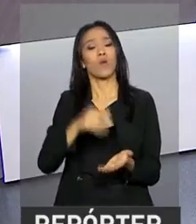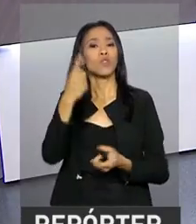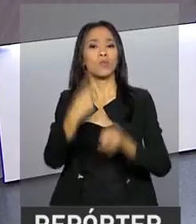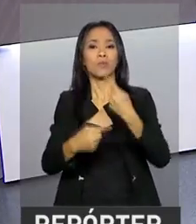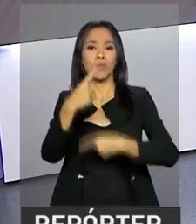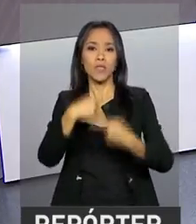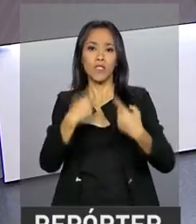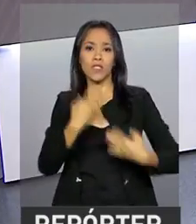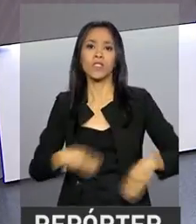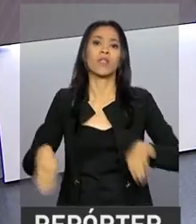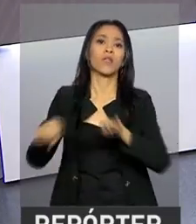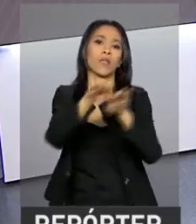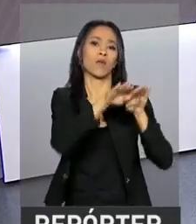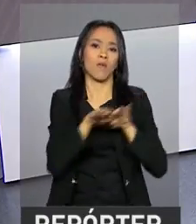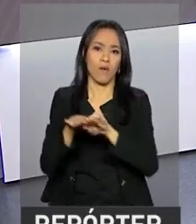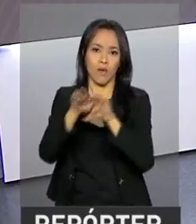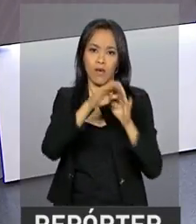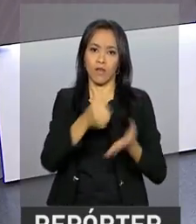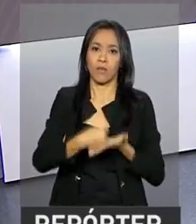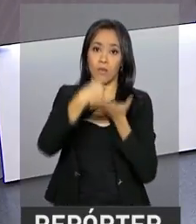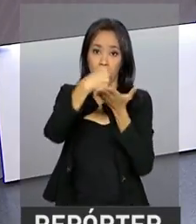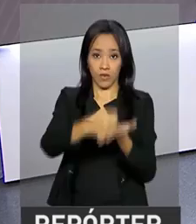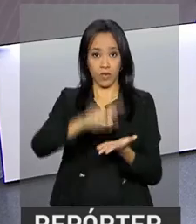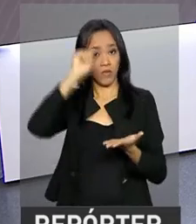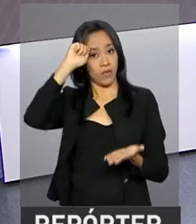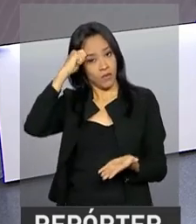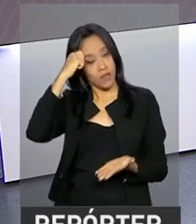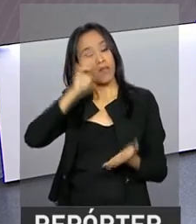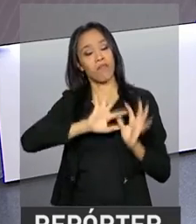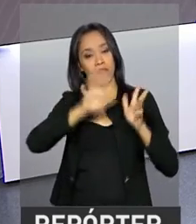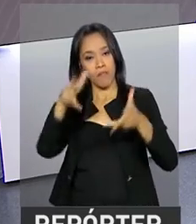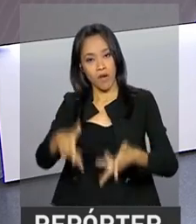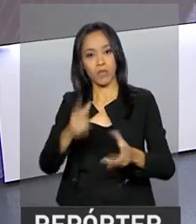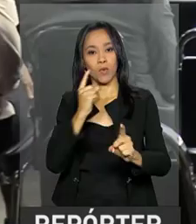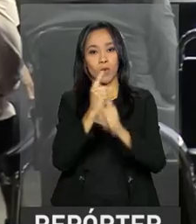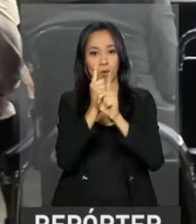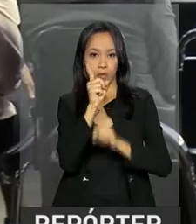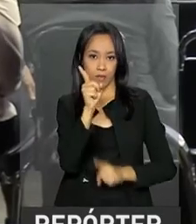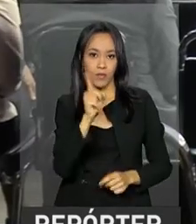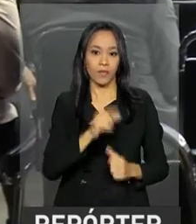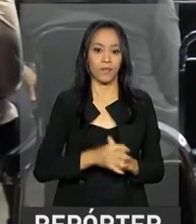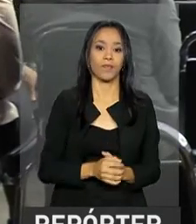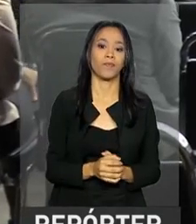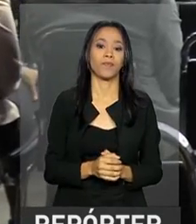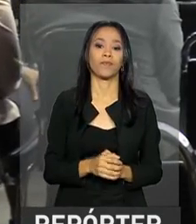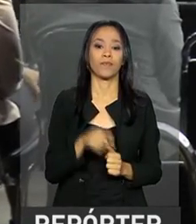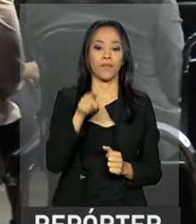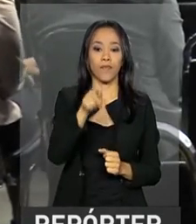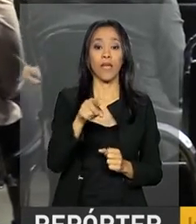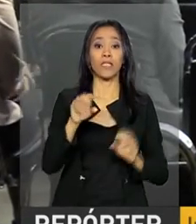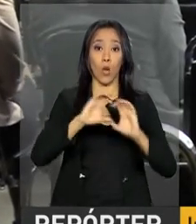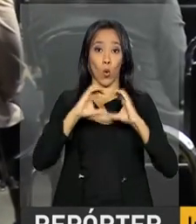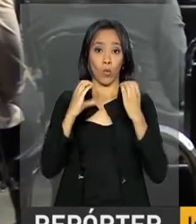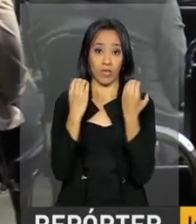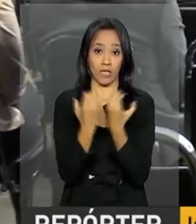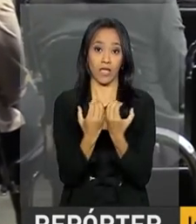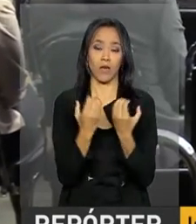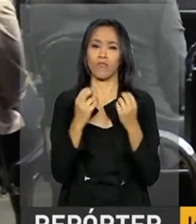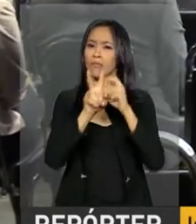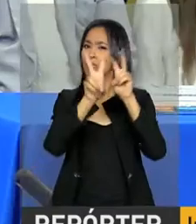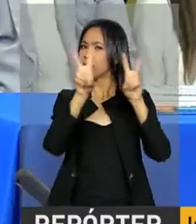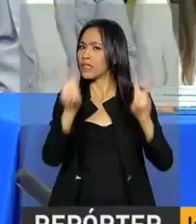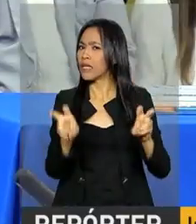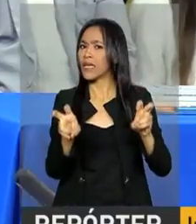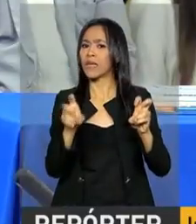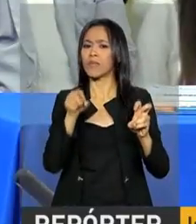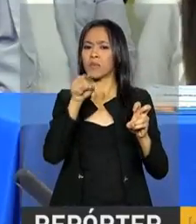Promoção da Igualdade Racial participou dos encontros. As audiências da comissão trataram de temas